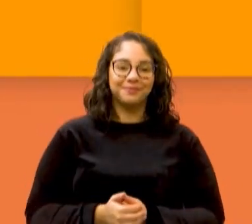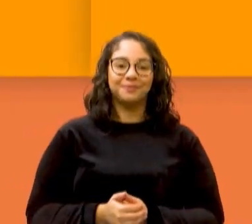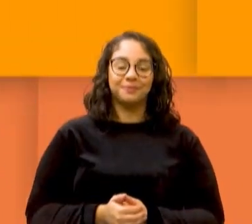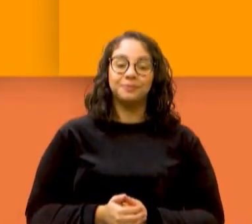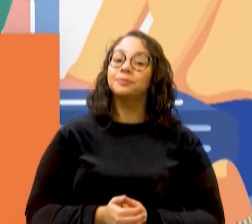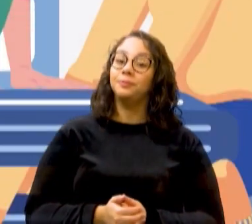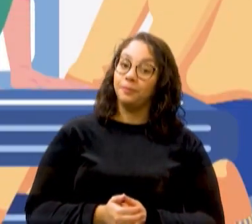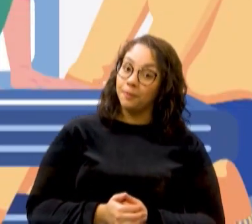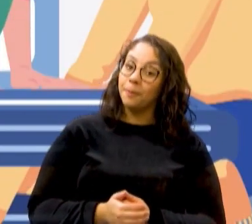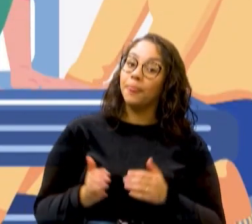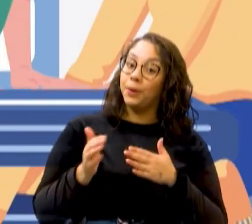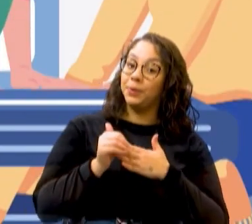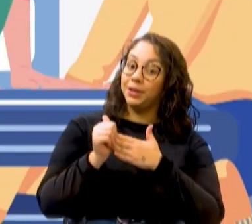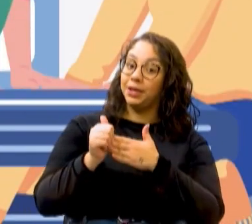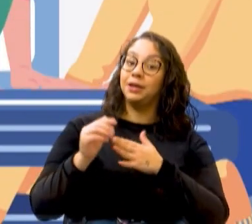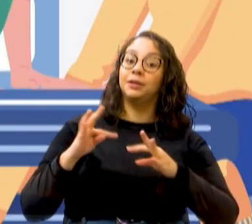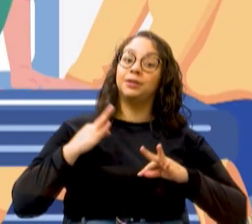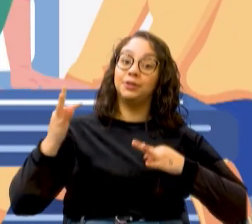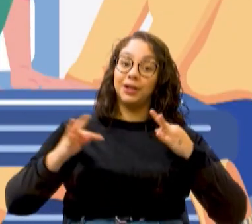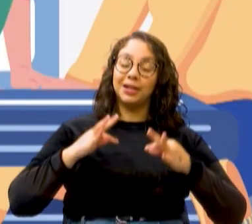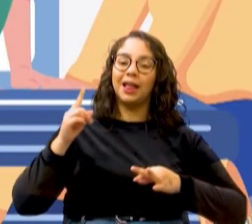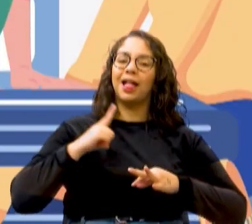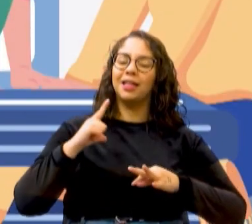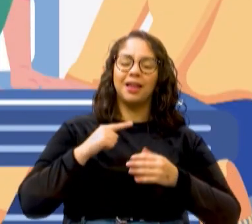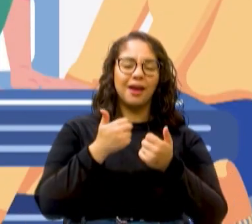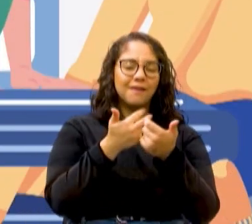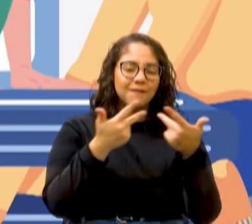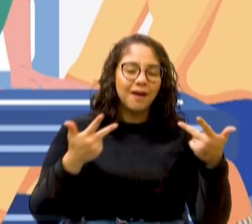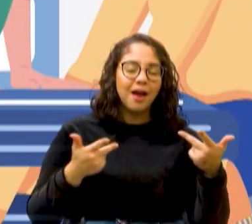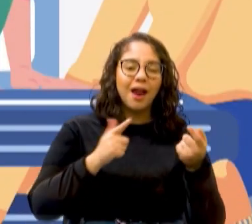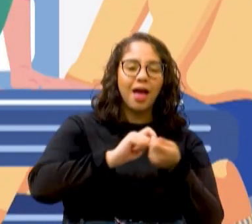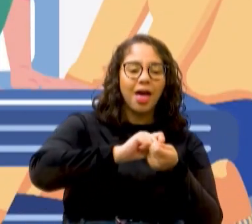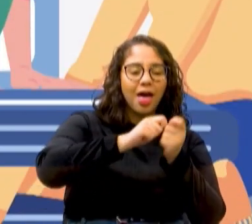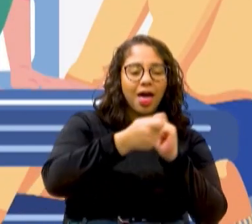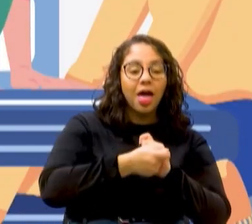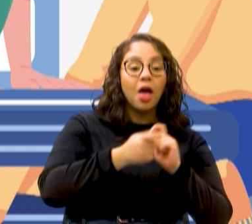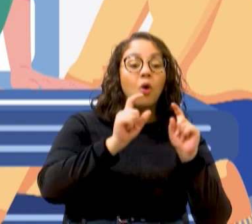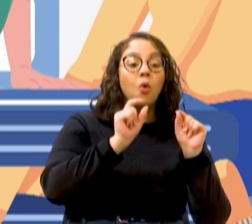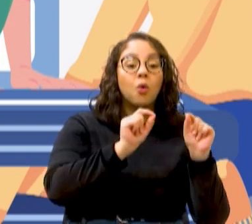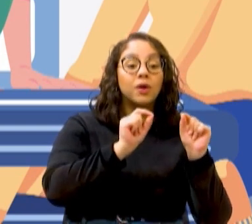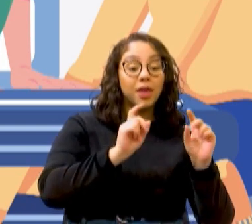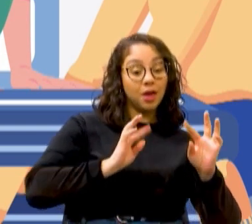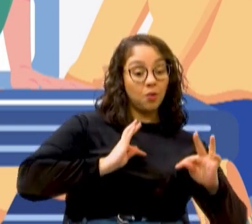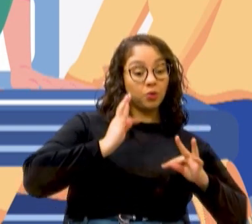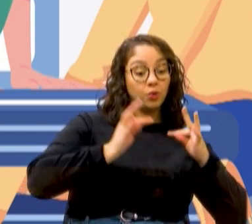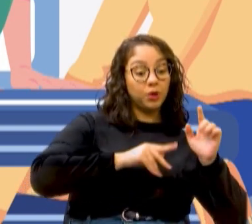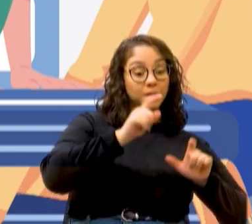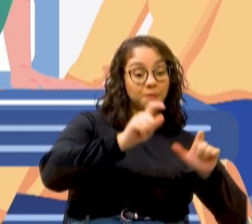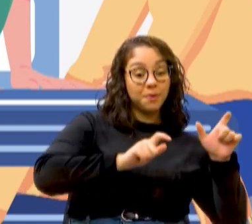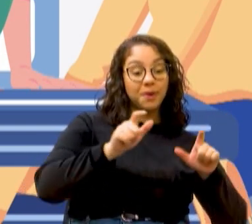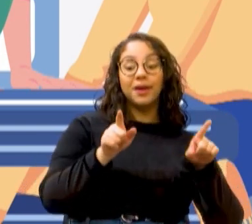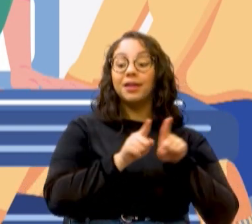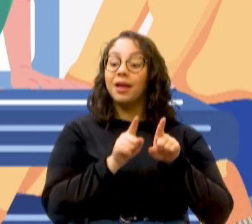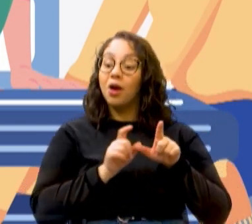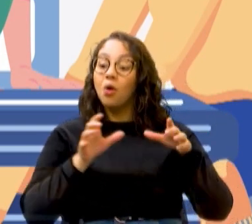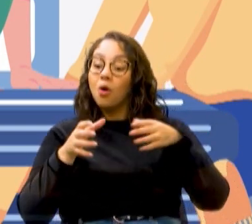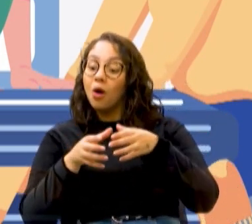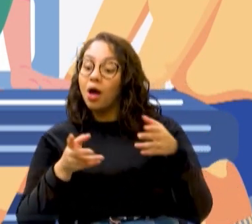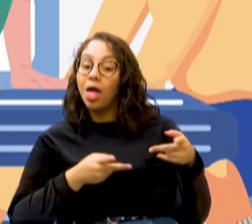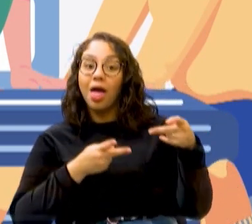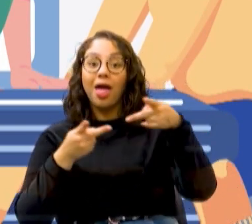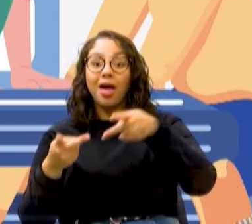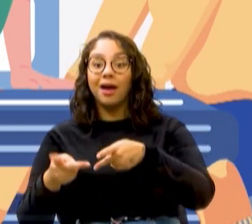profissão o guia de turismo é um profissional Polivalente que faz adequação entre o turista e a comunidade